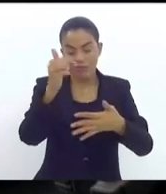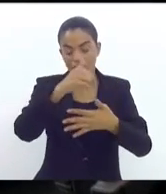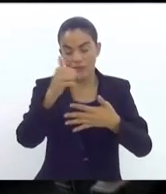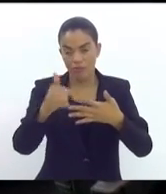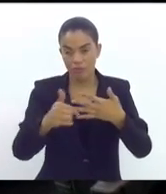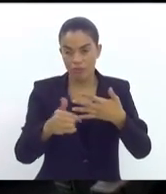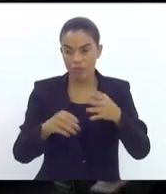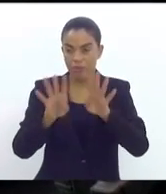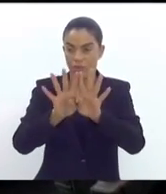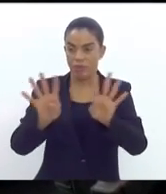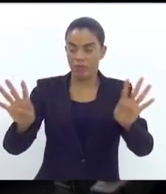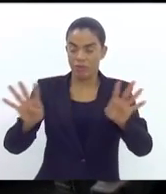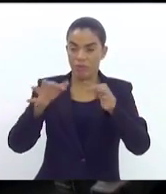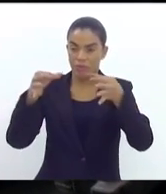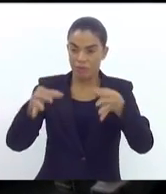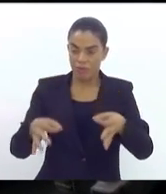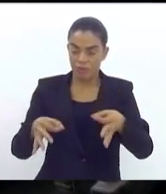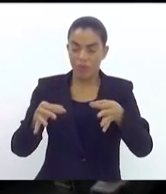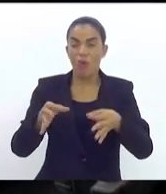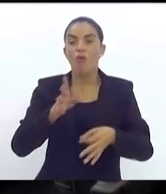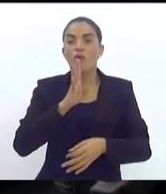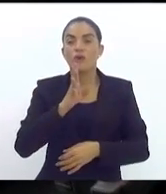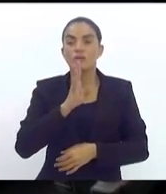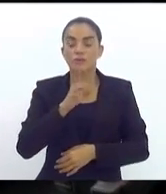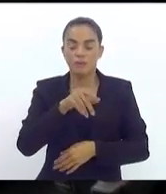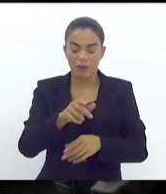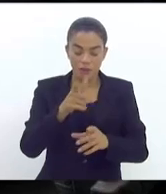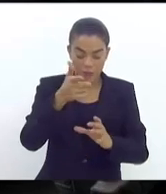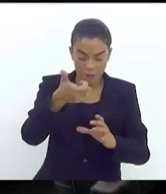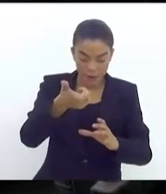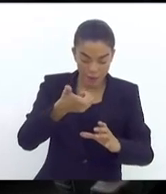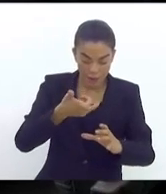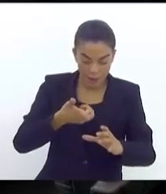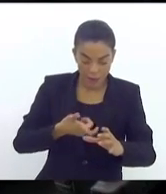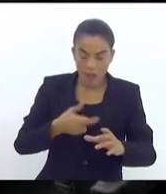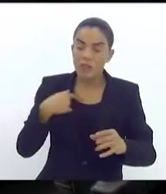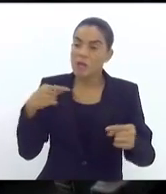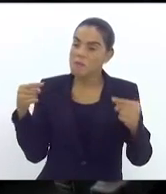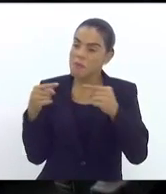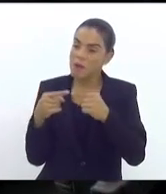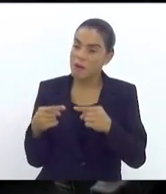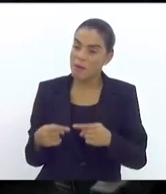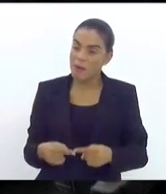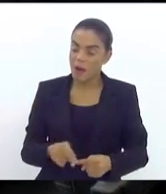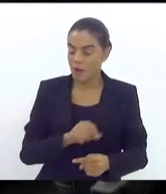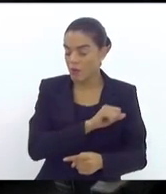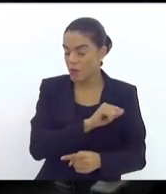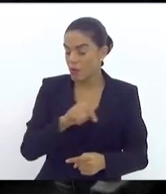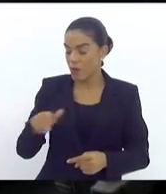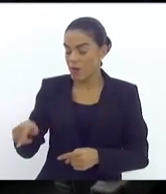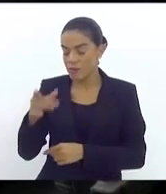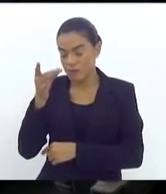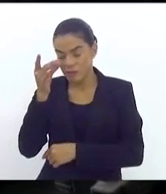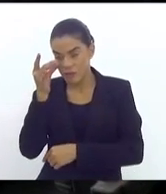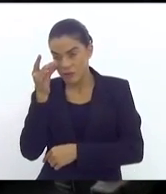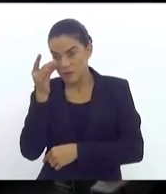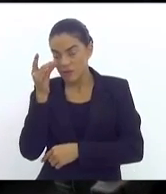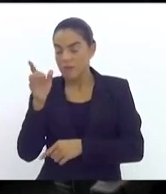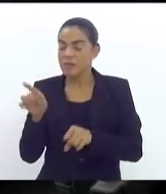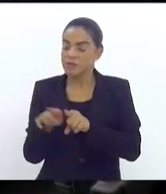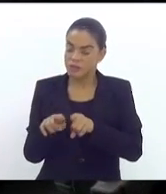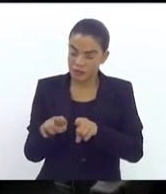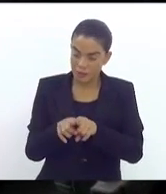alinhamento justo, o reconhecimento através de fotografias tem se mostrado tão eficaz quanto o reconhecimento feito presencialmente, além